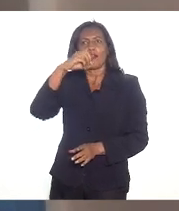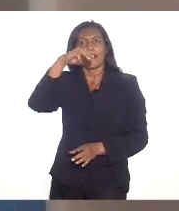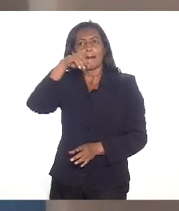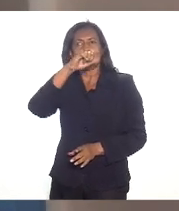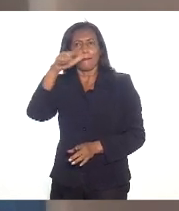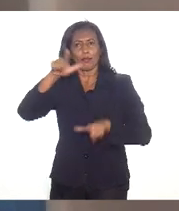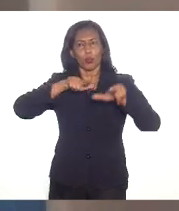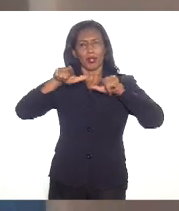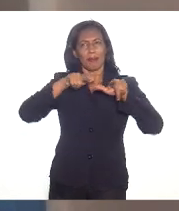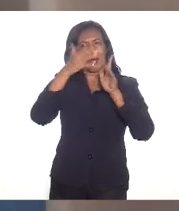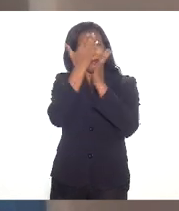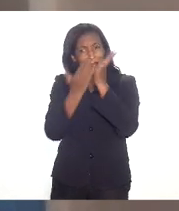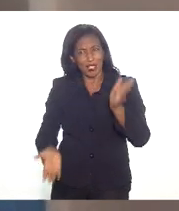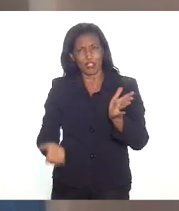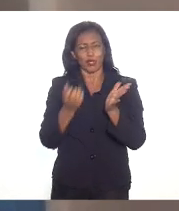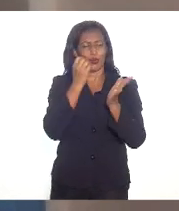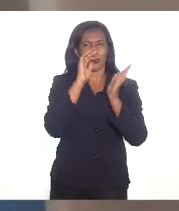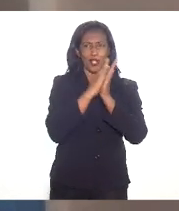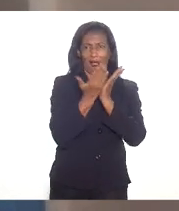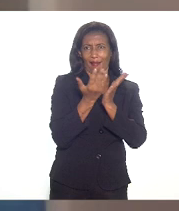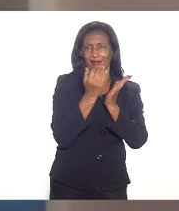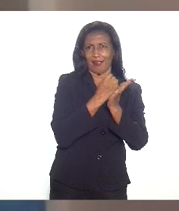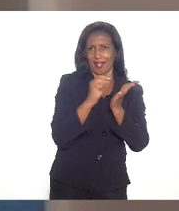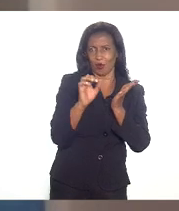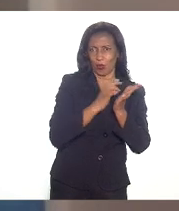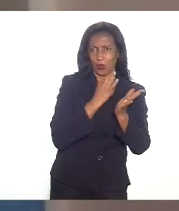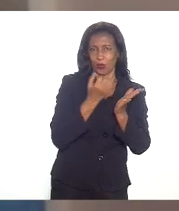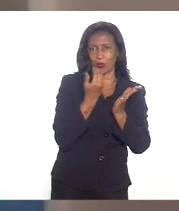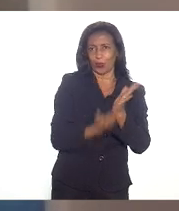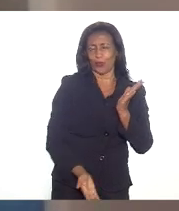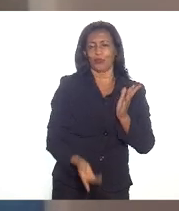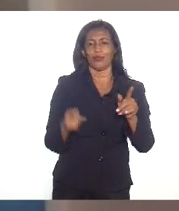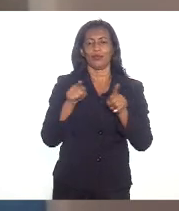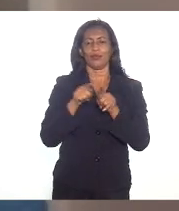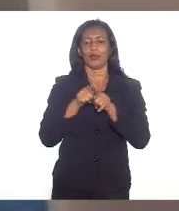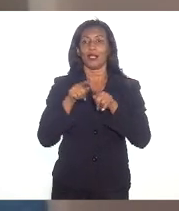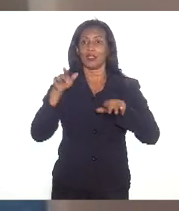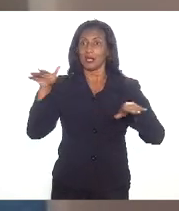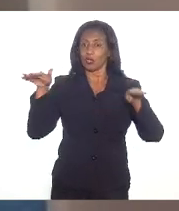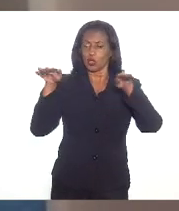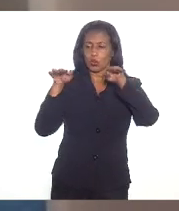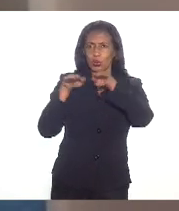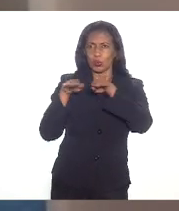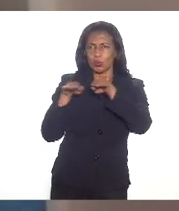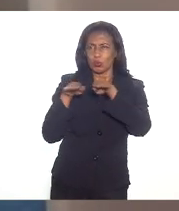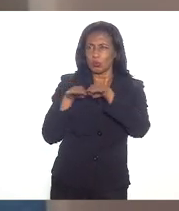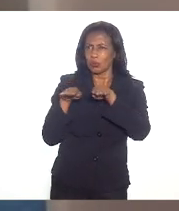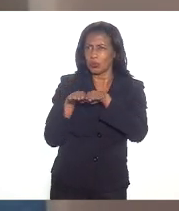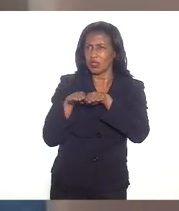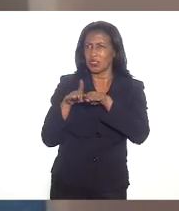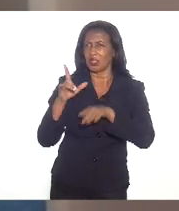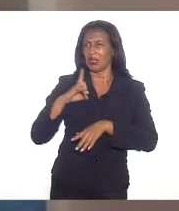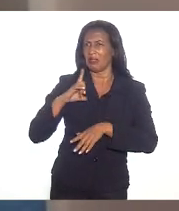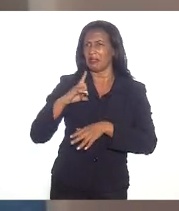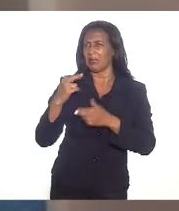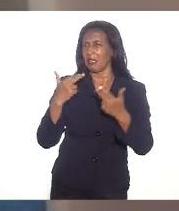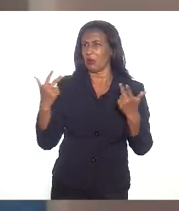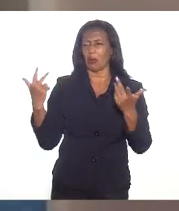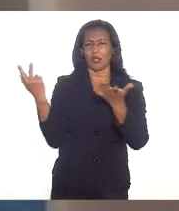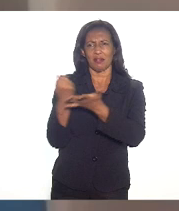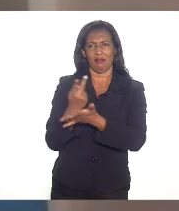são metodologias diferentes, mas é mais ou menos o mesmo período, procura medir a mesma coisa, então tem alguém jogando bola na